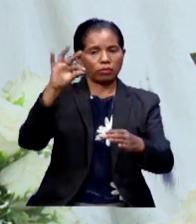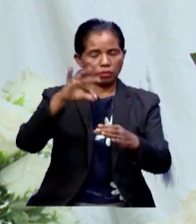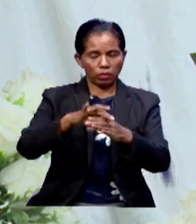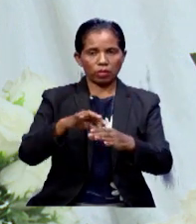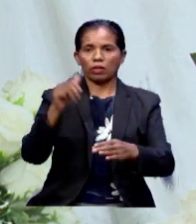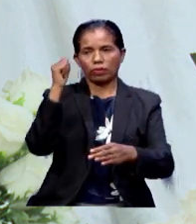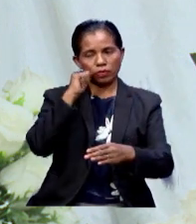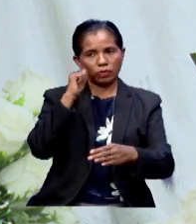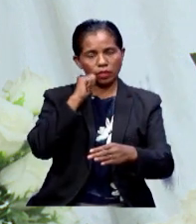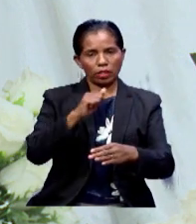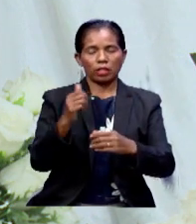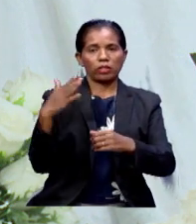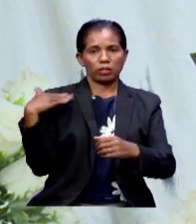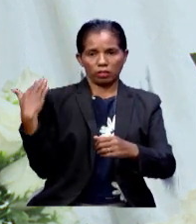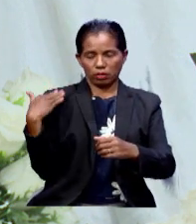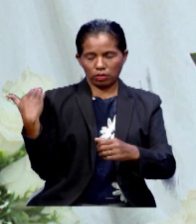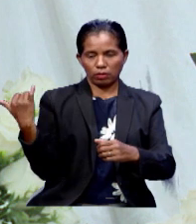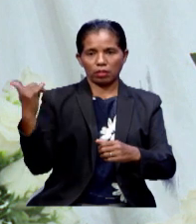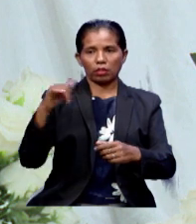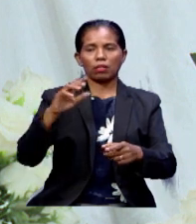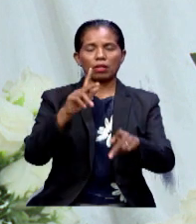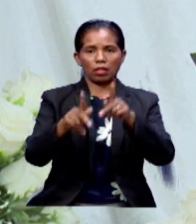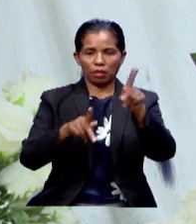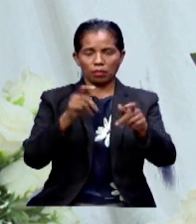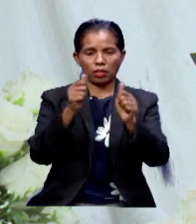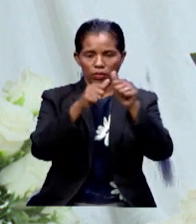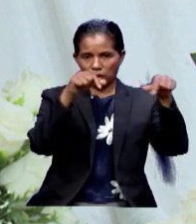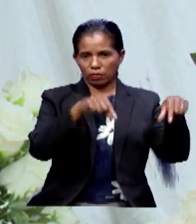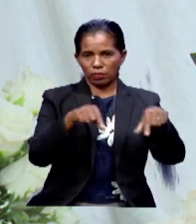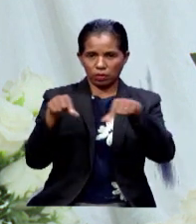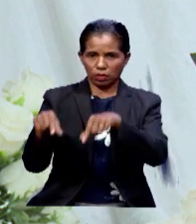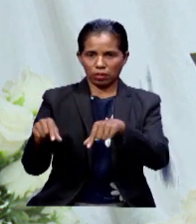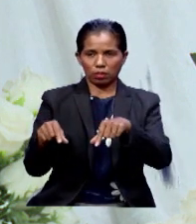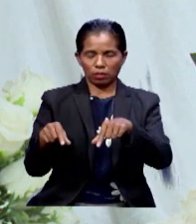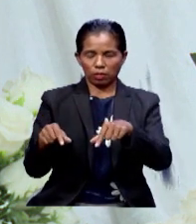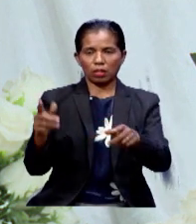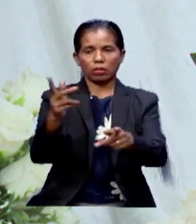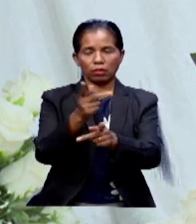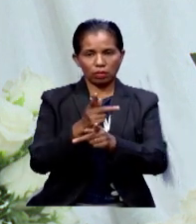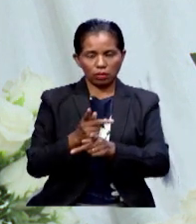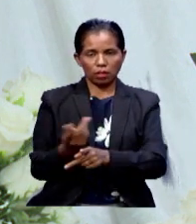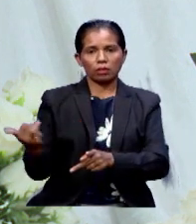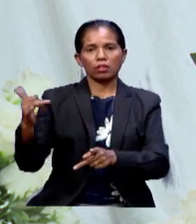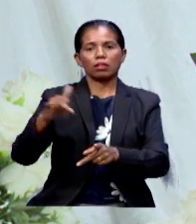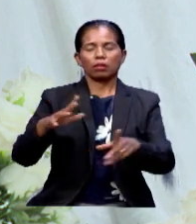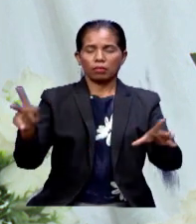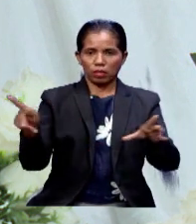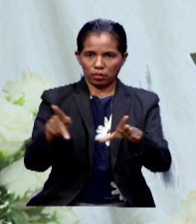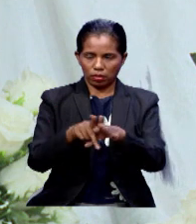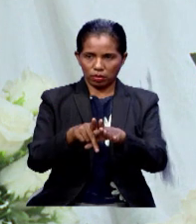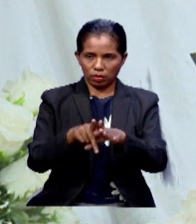feto, foinsae, nomaluk sira ho deficiência, atu asigura sira ni participação nebe